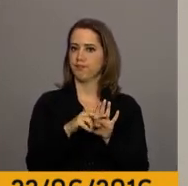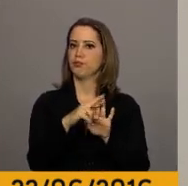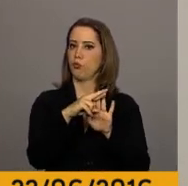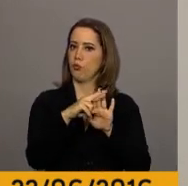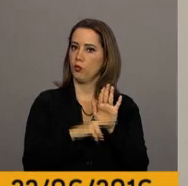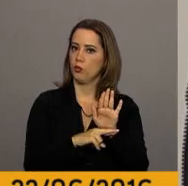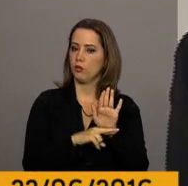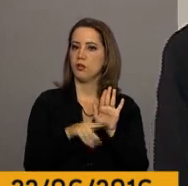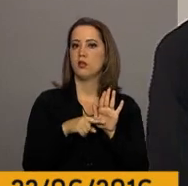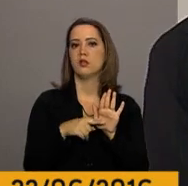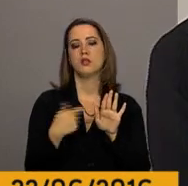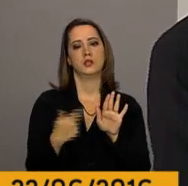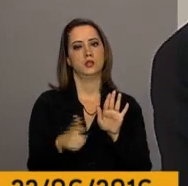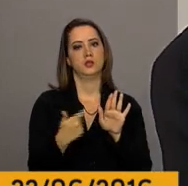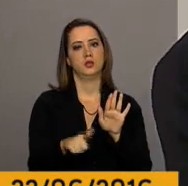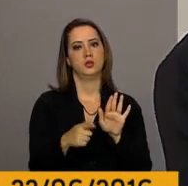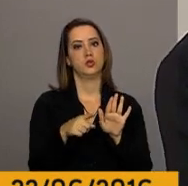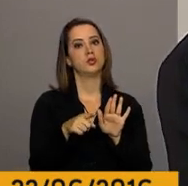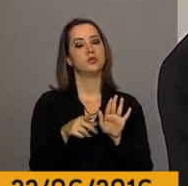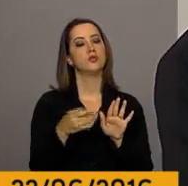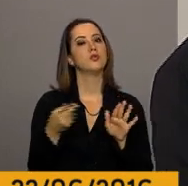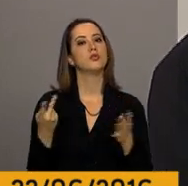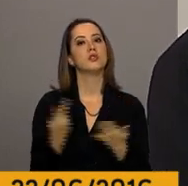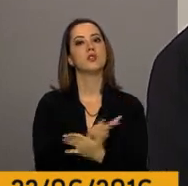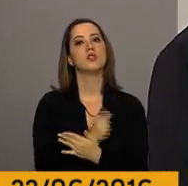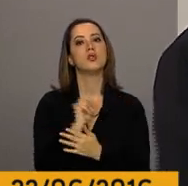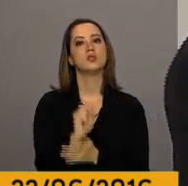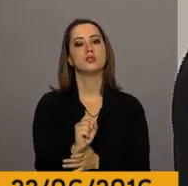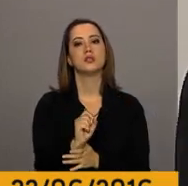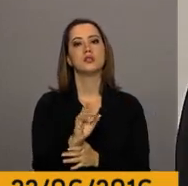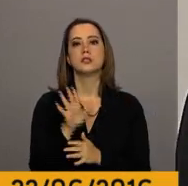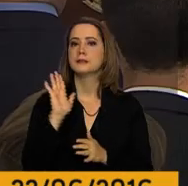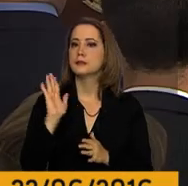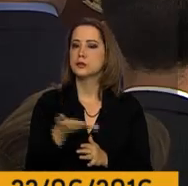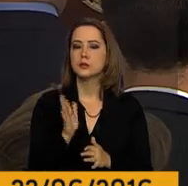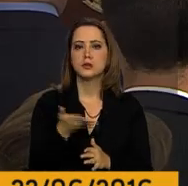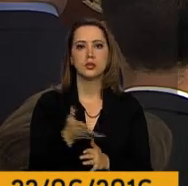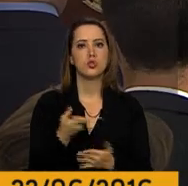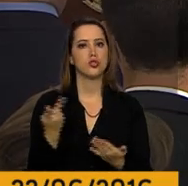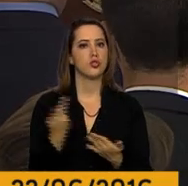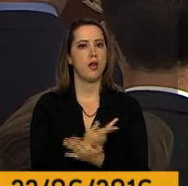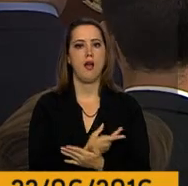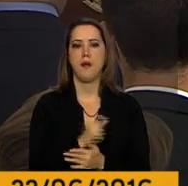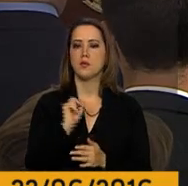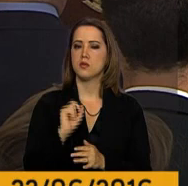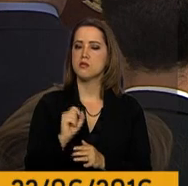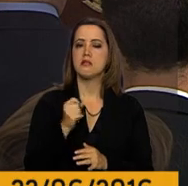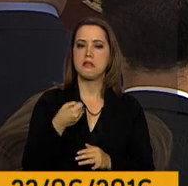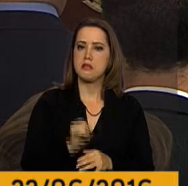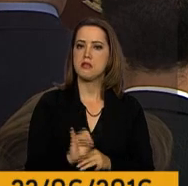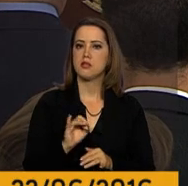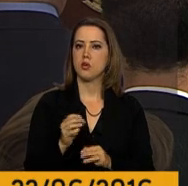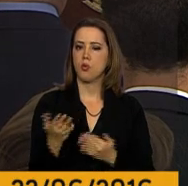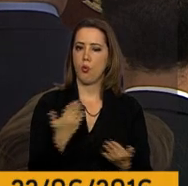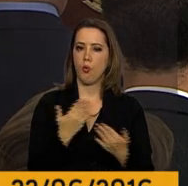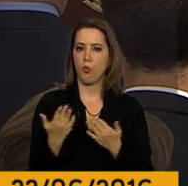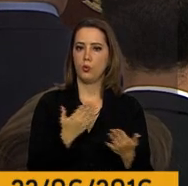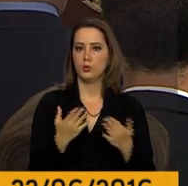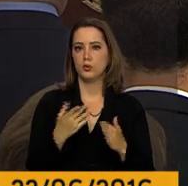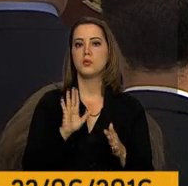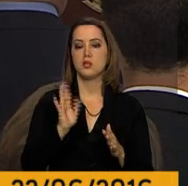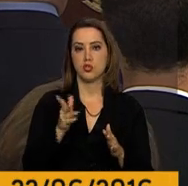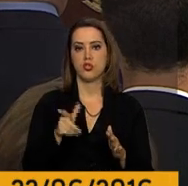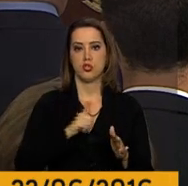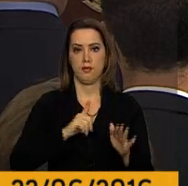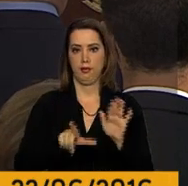se não o for ela passa a vigorar como se fosse definitiva até que o legislativo